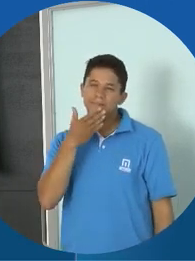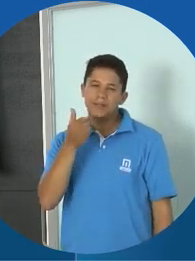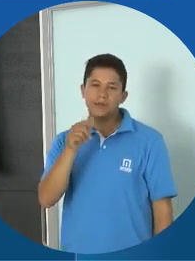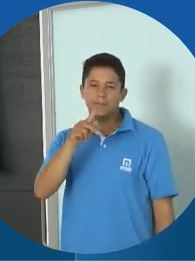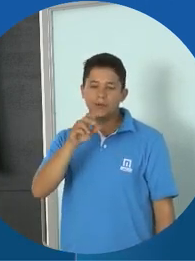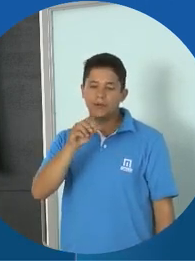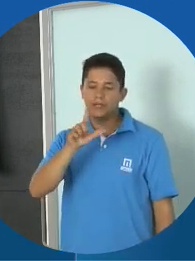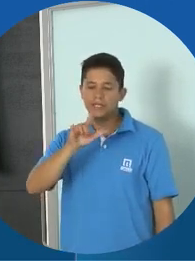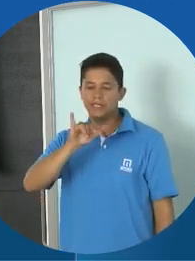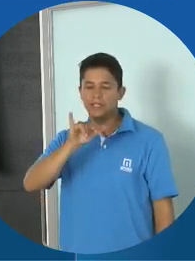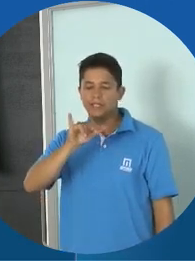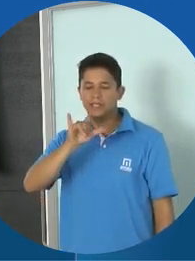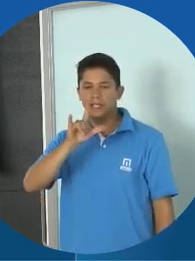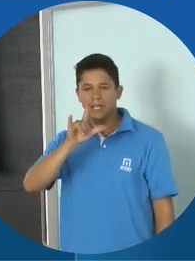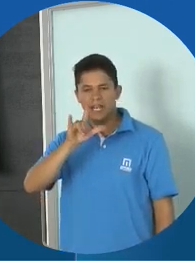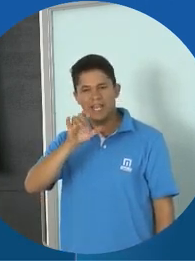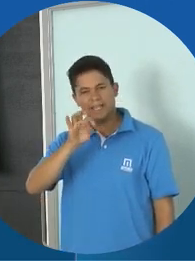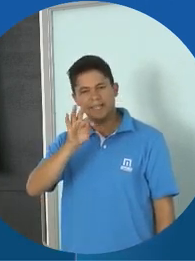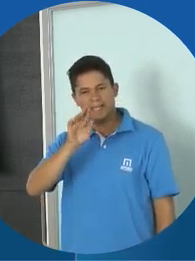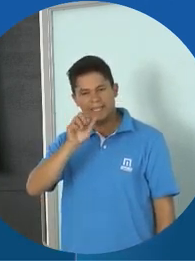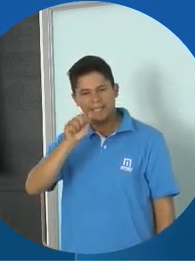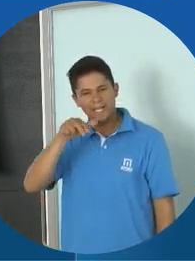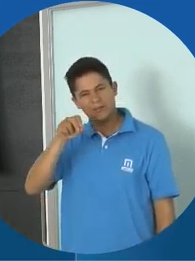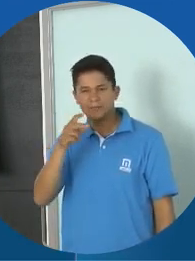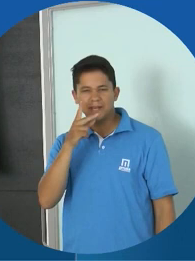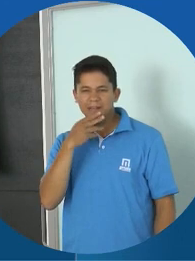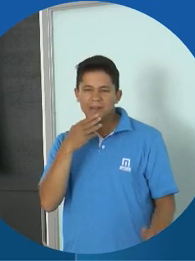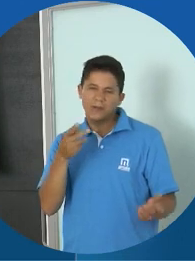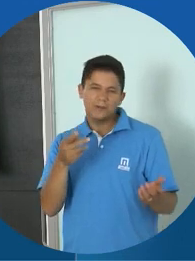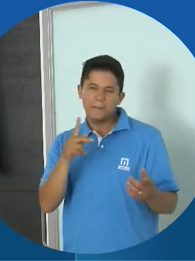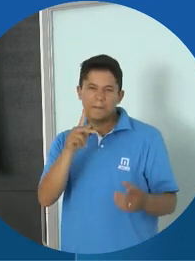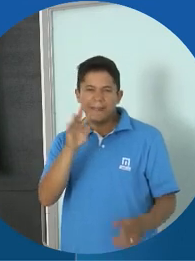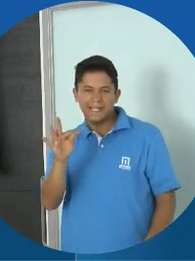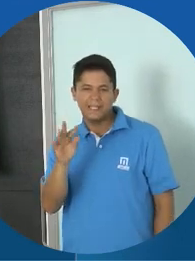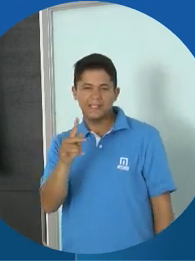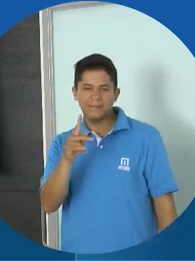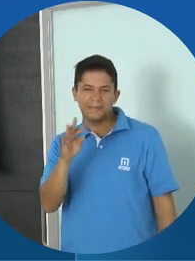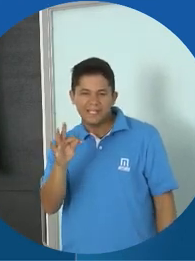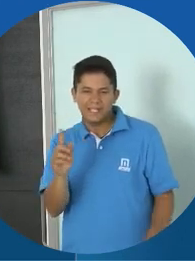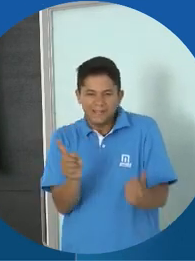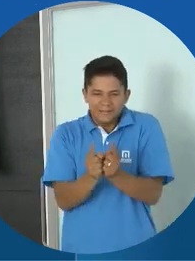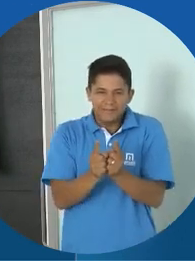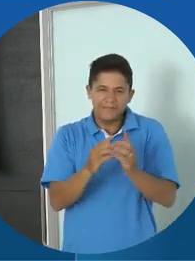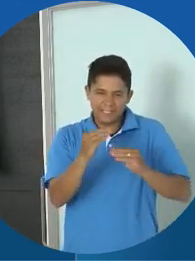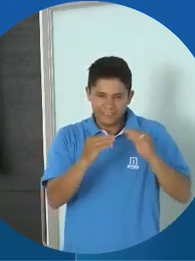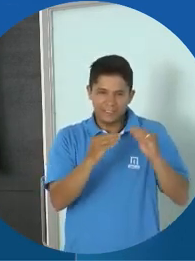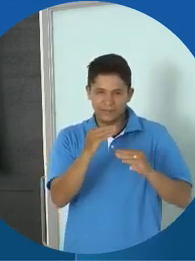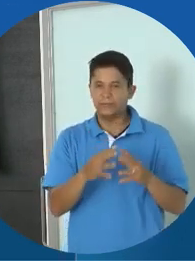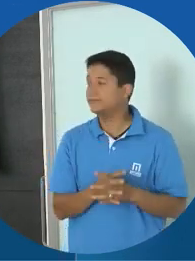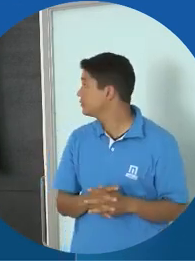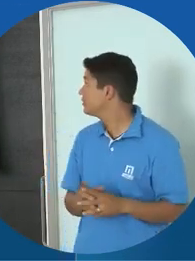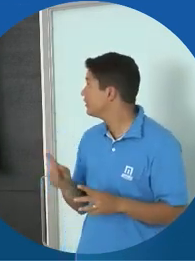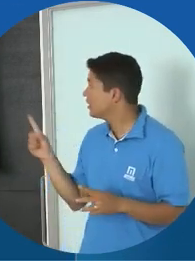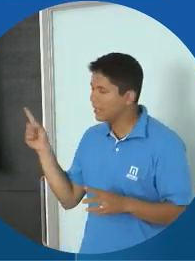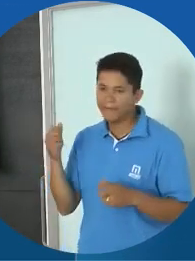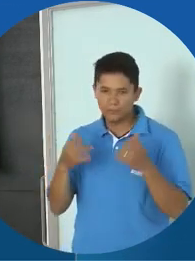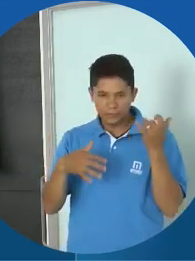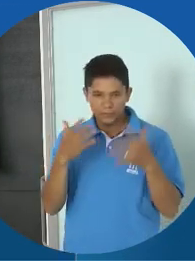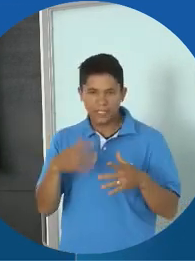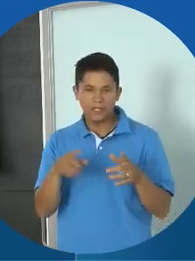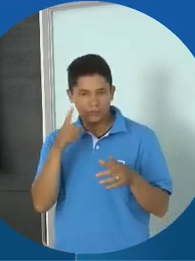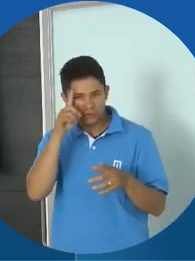da nossa discussão principal hoje, que são as resinas expansivas em solo, que a gente vai detalhar ao longo do dia.